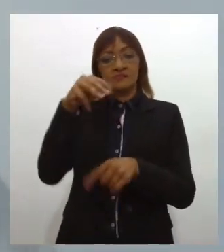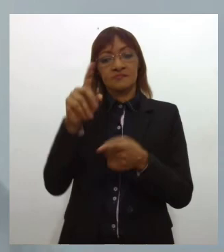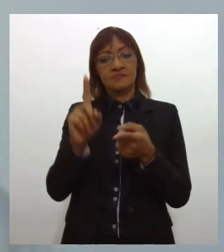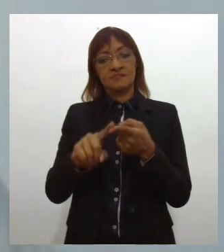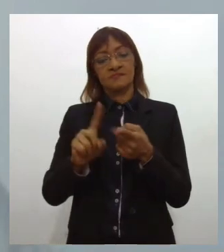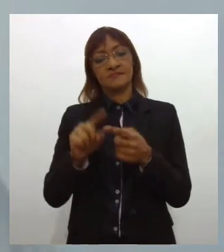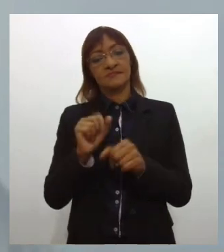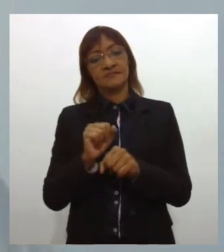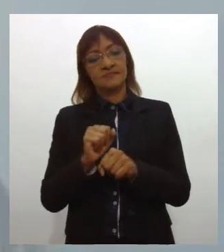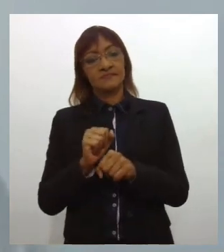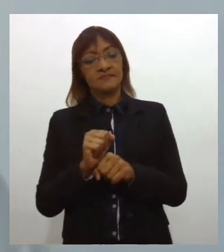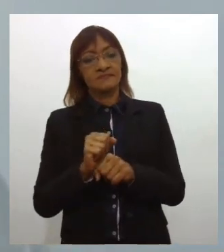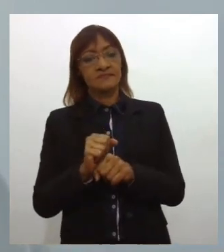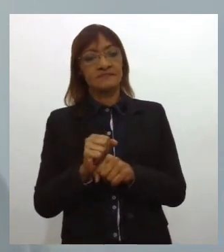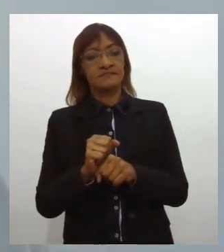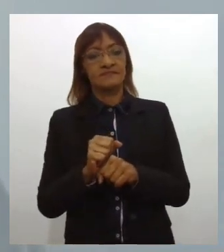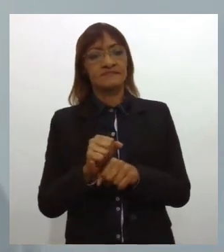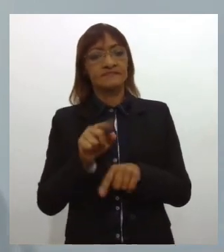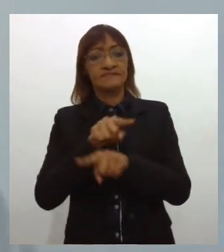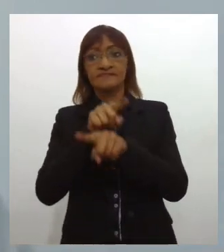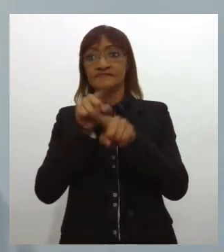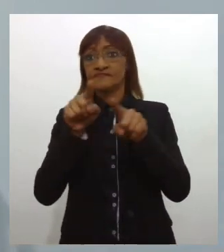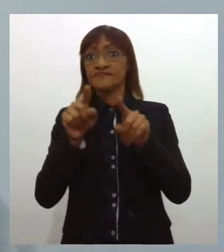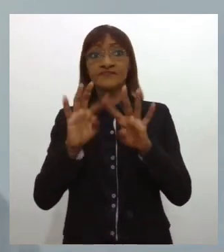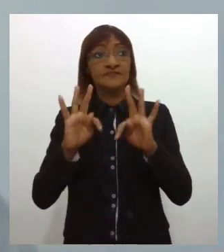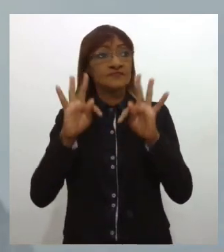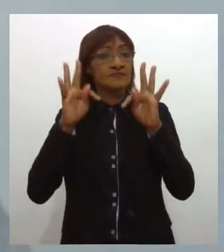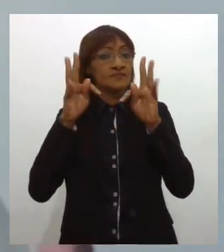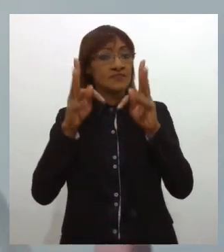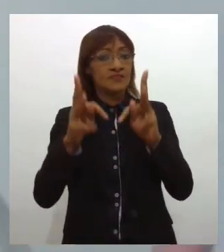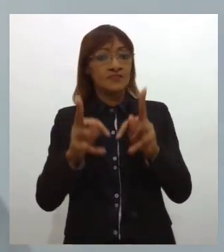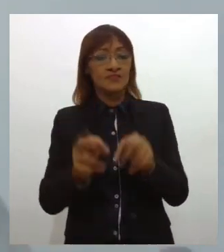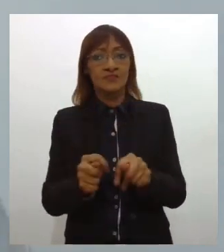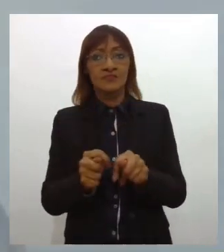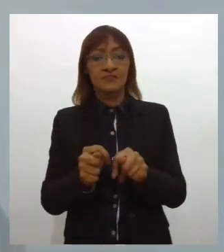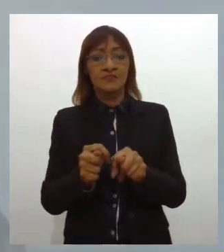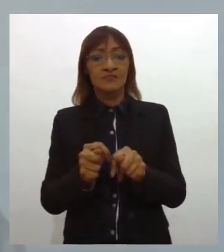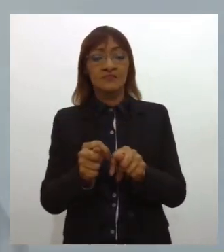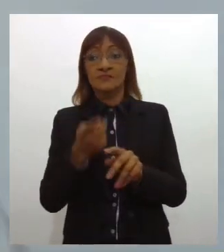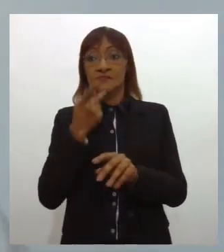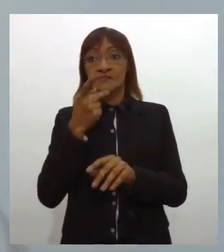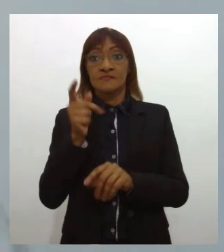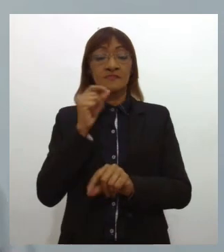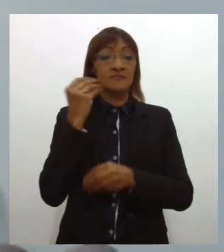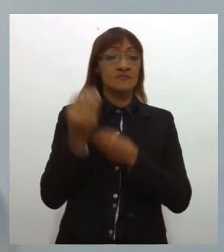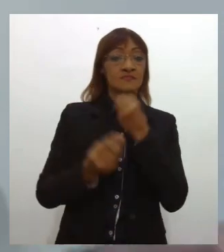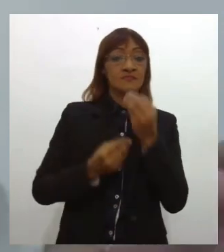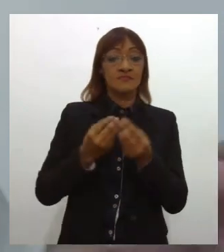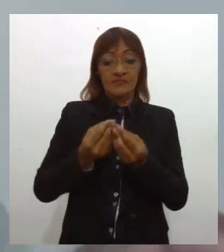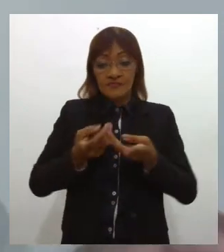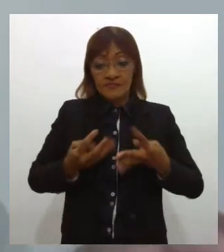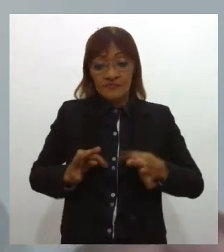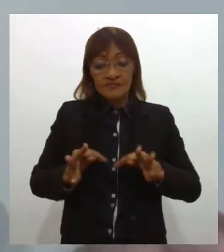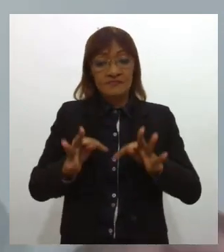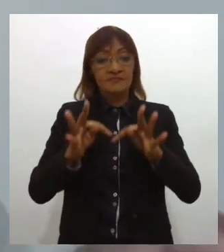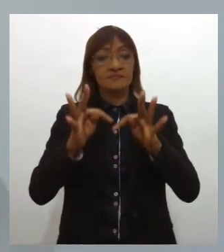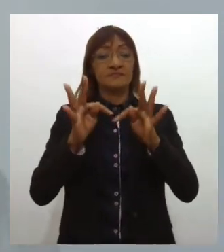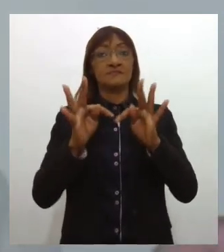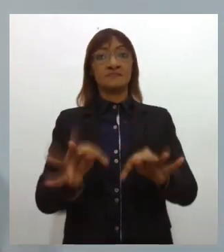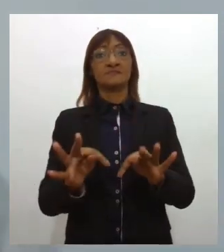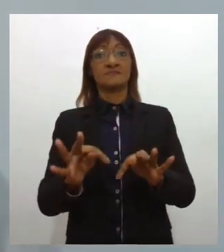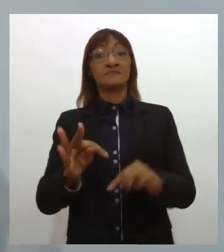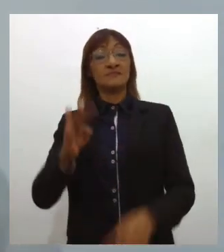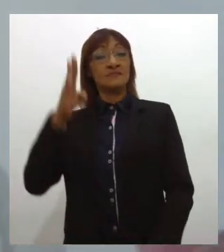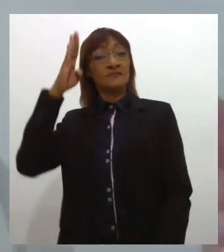E eles foram quase praticamente unânimes quanto à implantação da transformação digital como uma das maiores